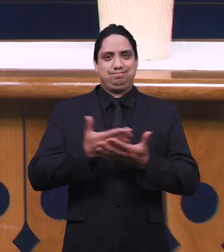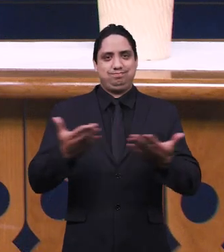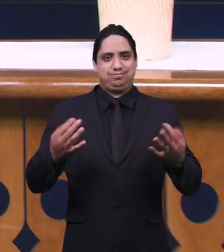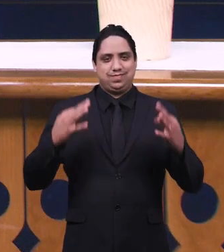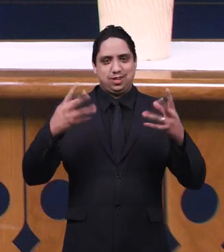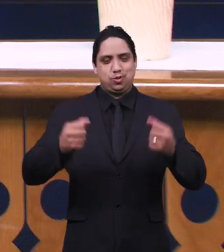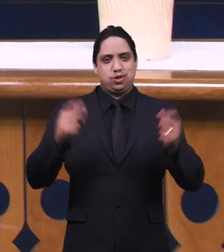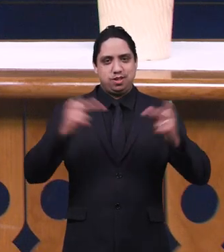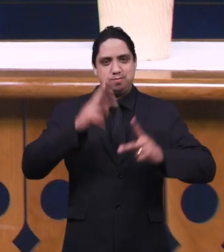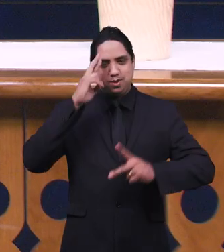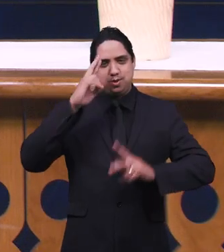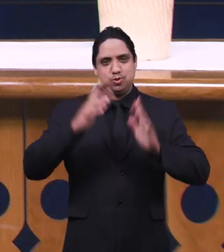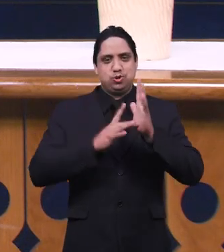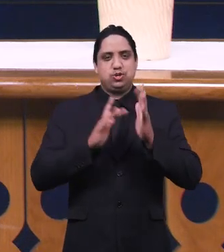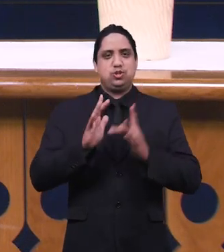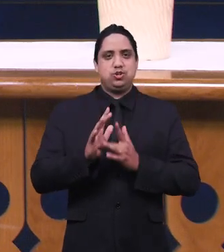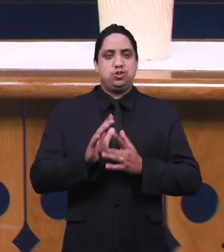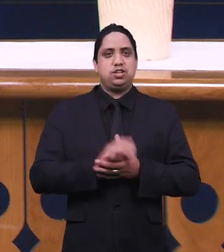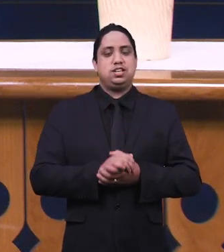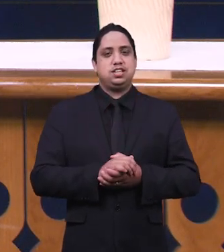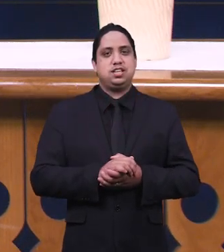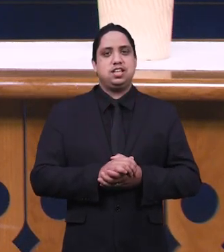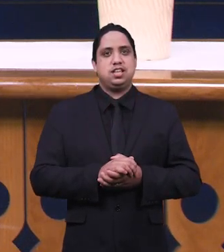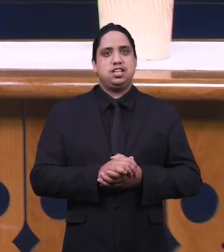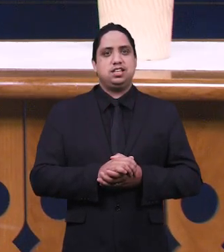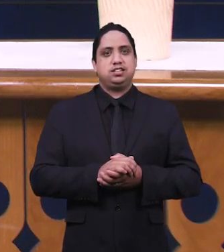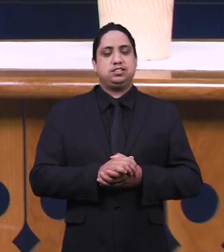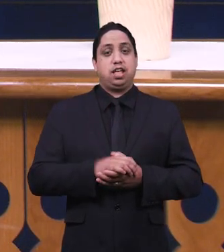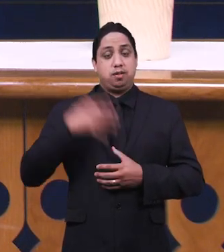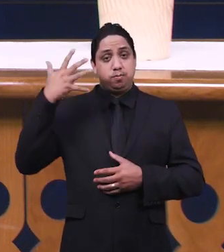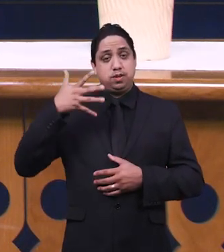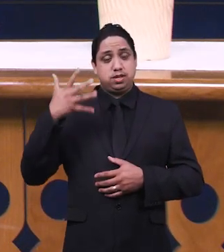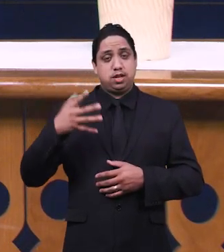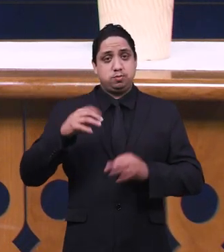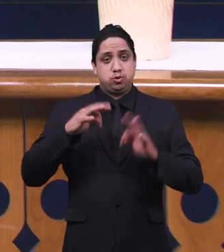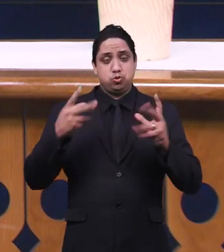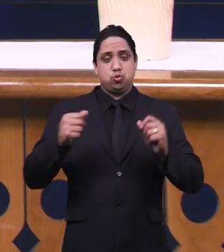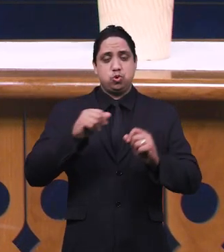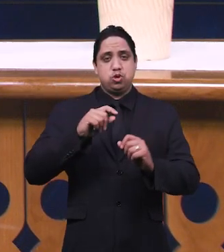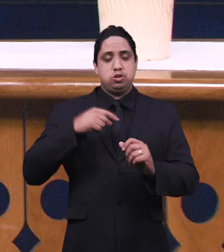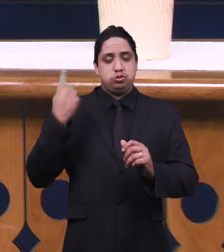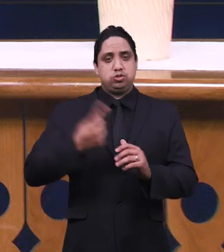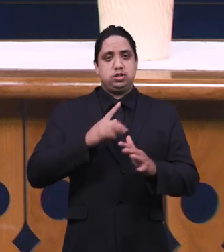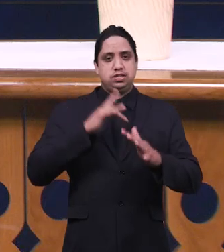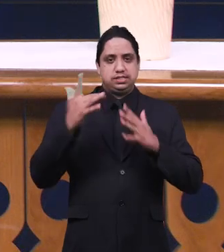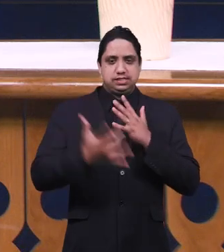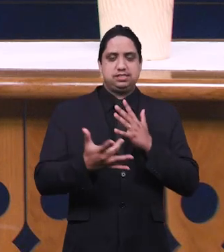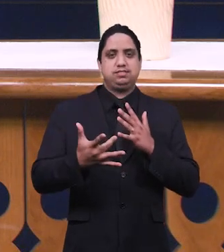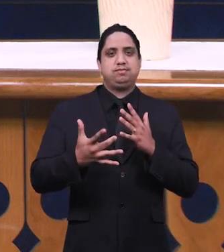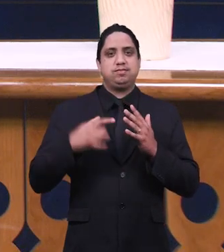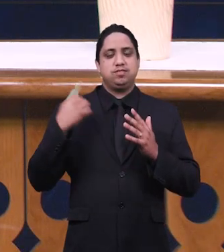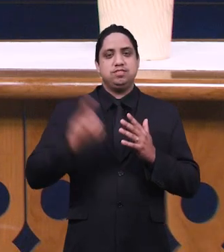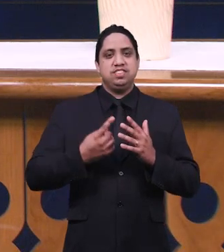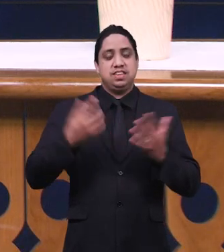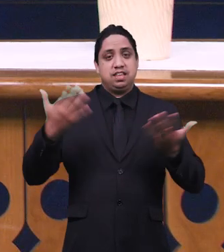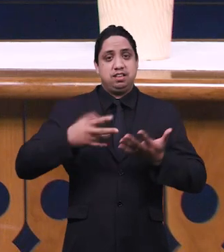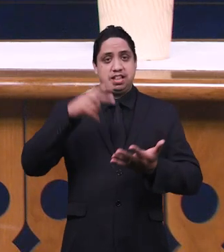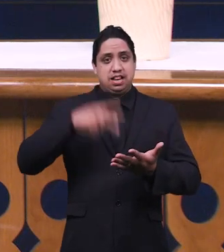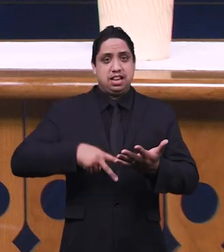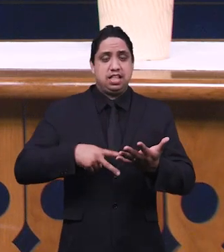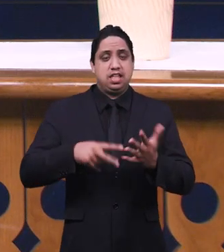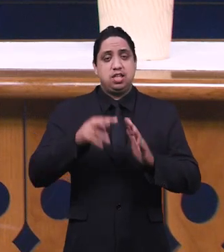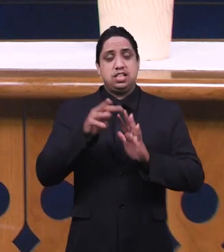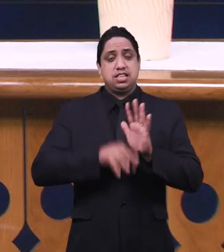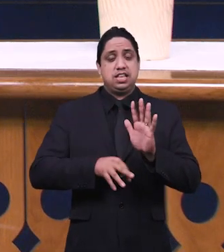Eu quero saudar a todos com a paz do Senhor. Essa é uma palavra para as nossas redes sociais. Nós vamos ler